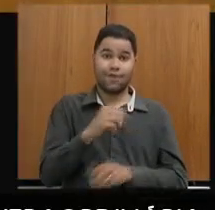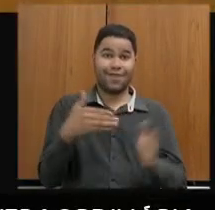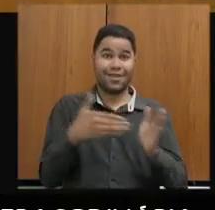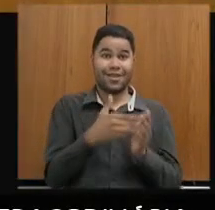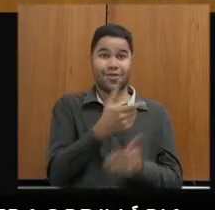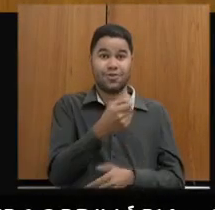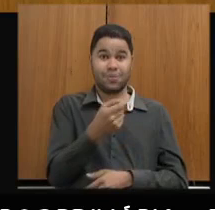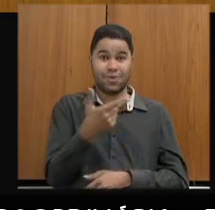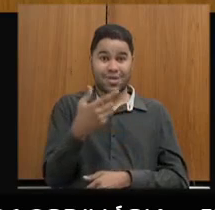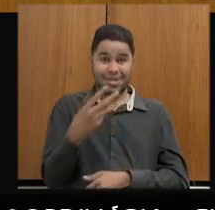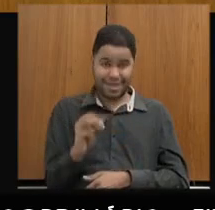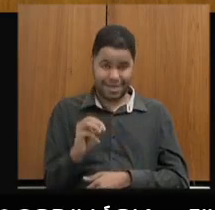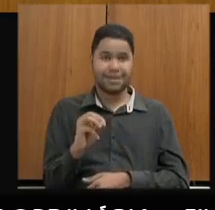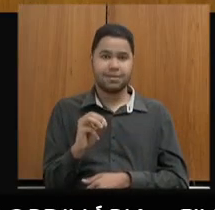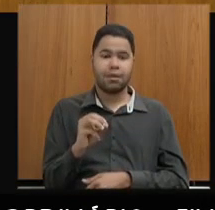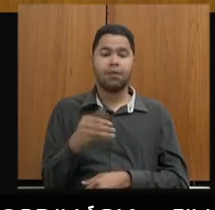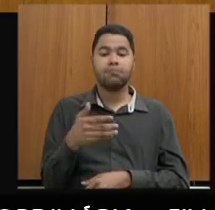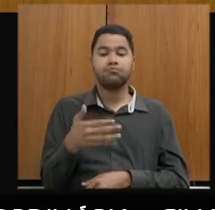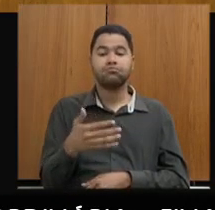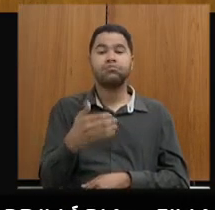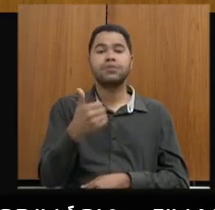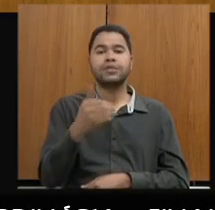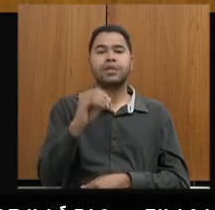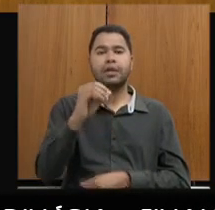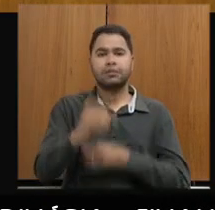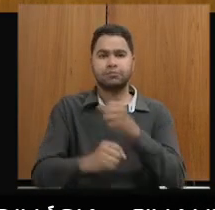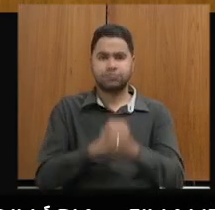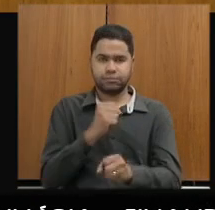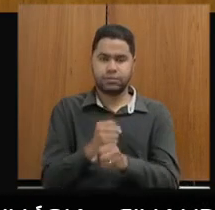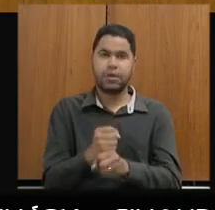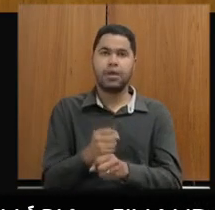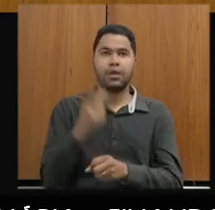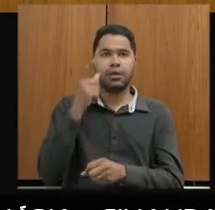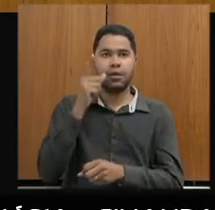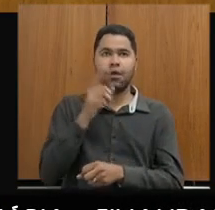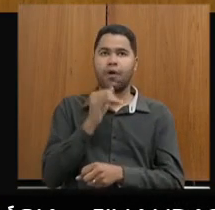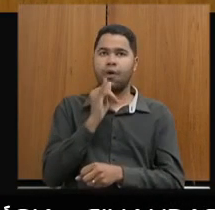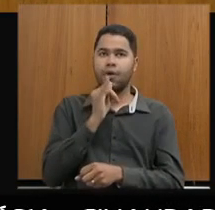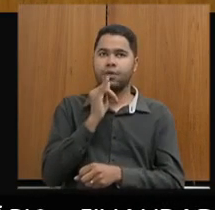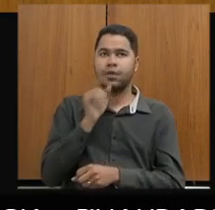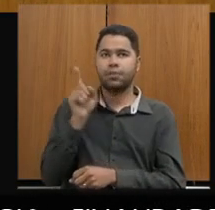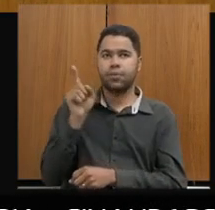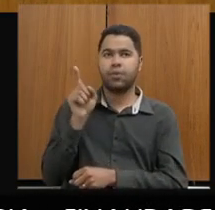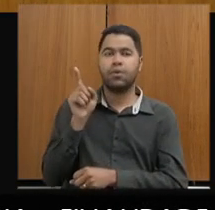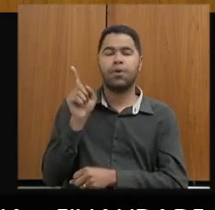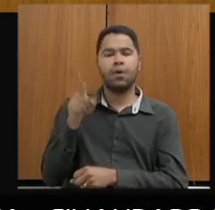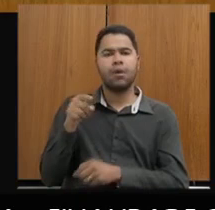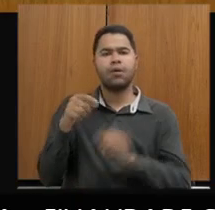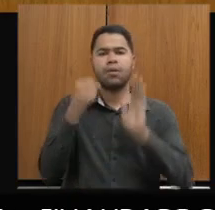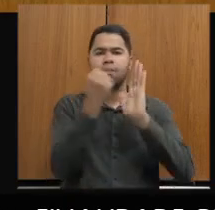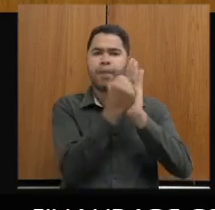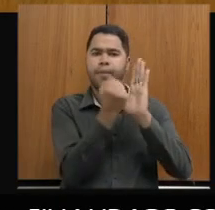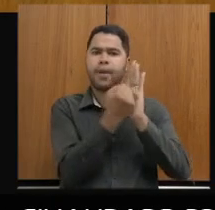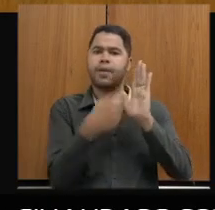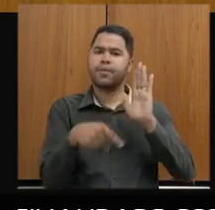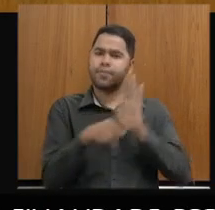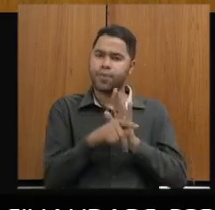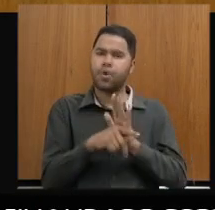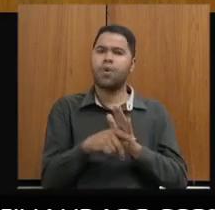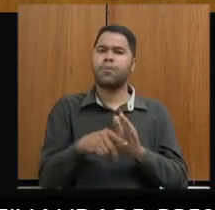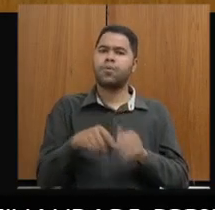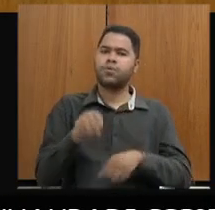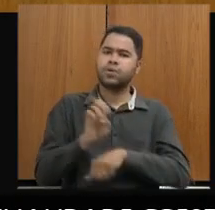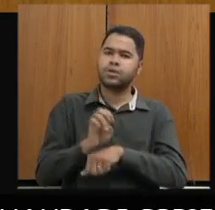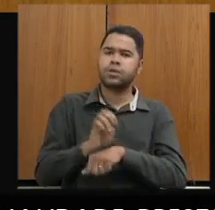transcende aí os próximos dez anos então vai tem as bandeiras né de ser de ser um estado né com o governo eficiente inovadora